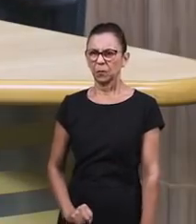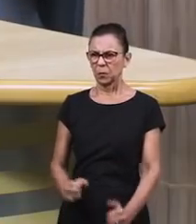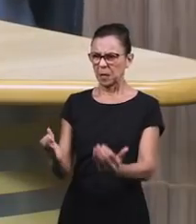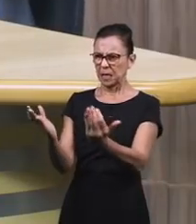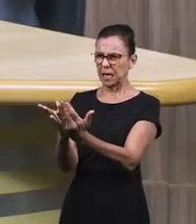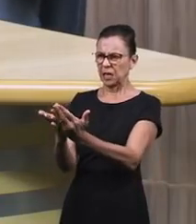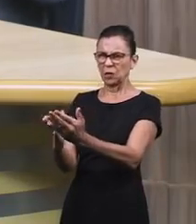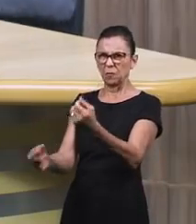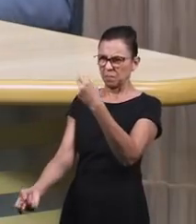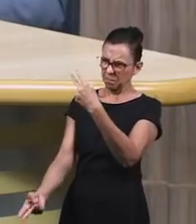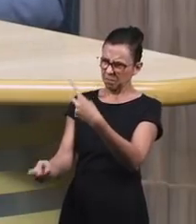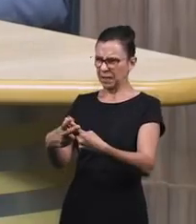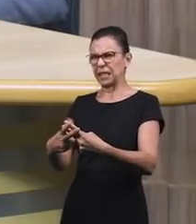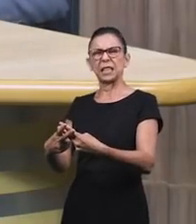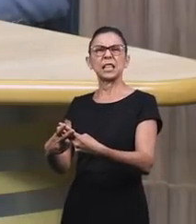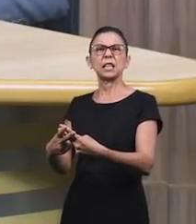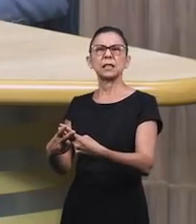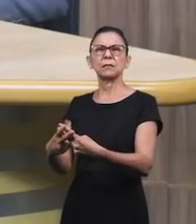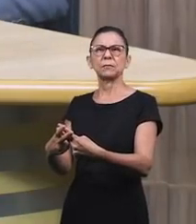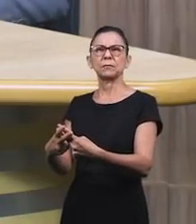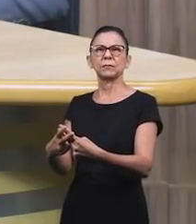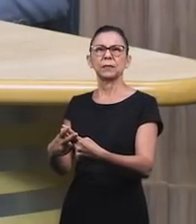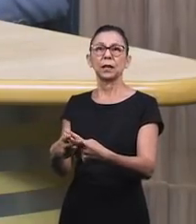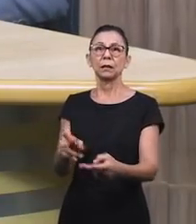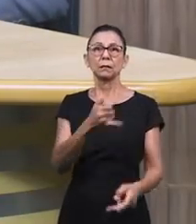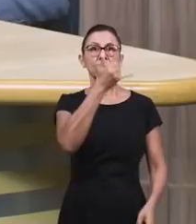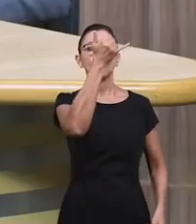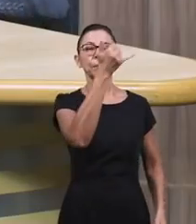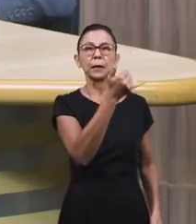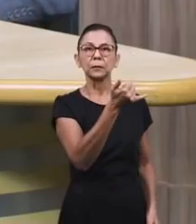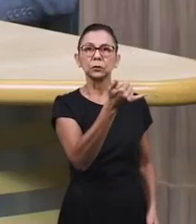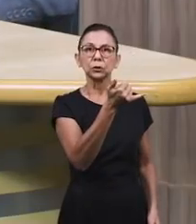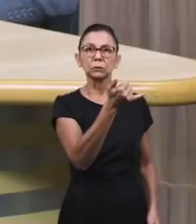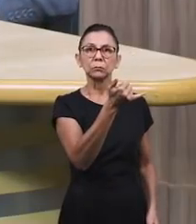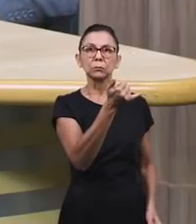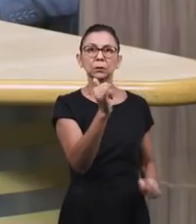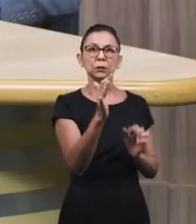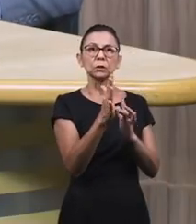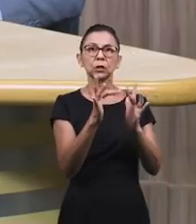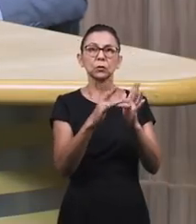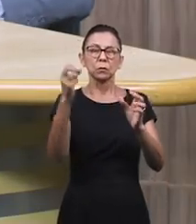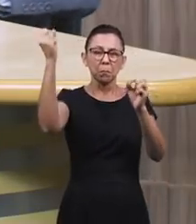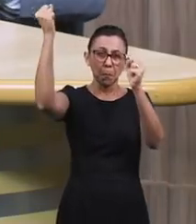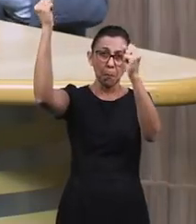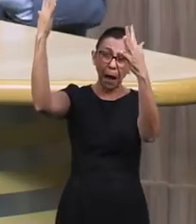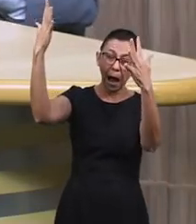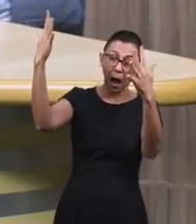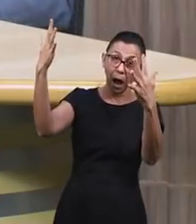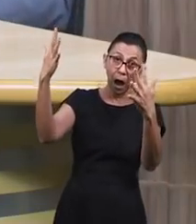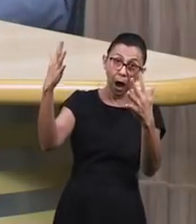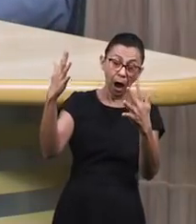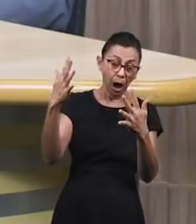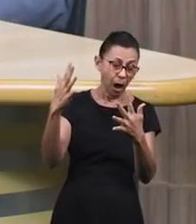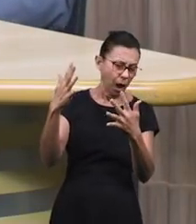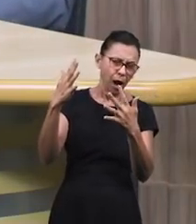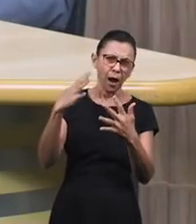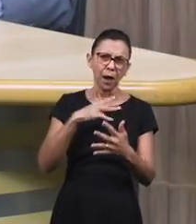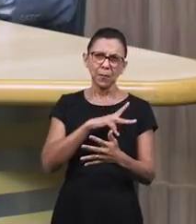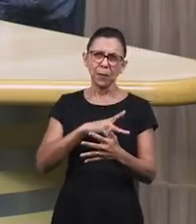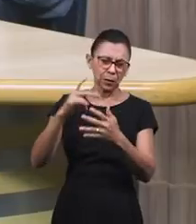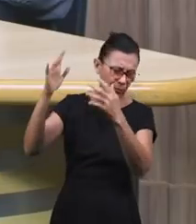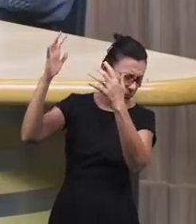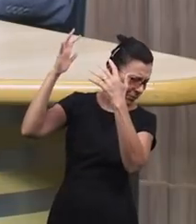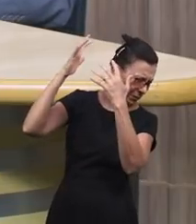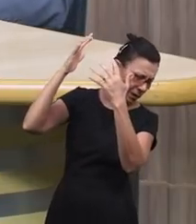prender. Naquele momento ali, ele foi interrompido pelo Filho. E ele caiu ali, e